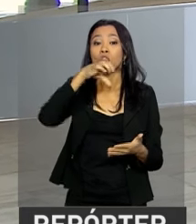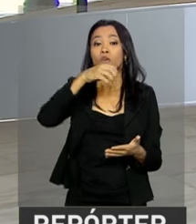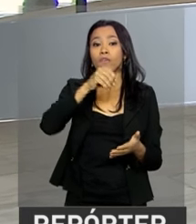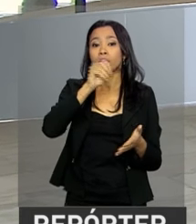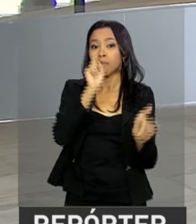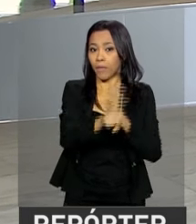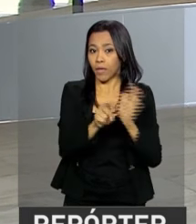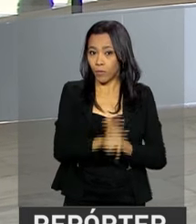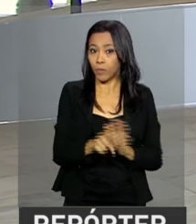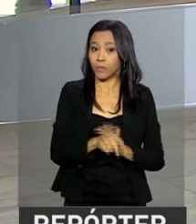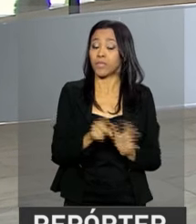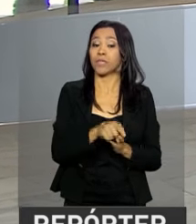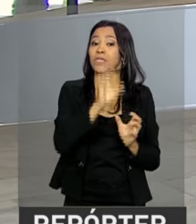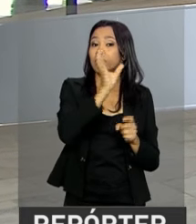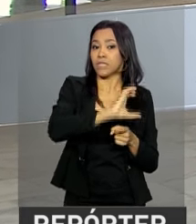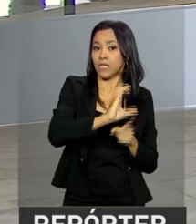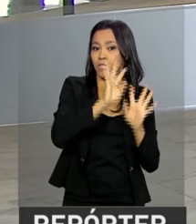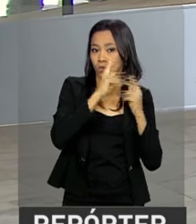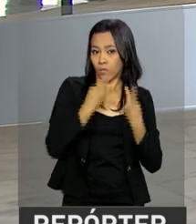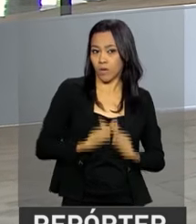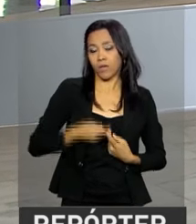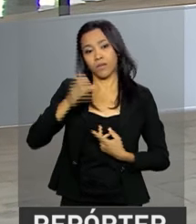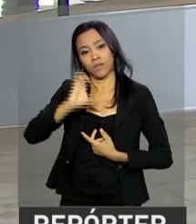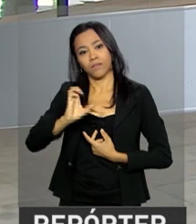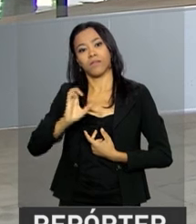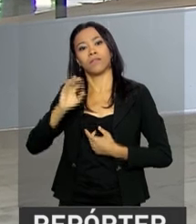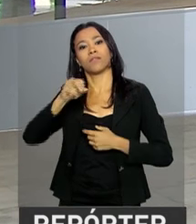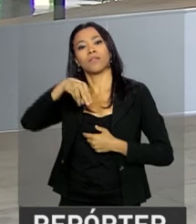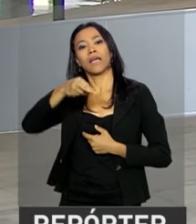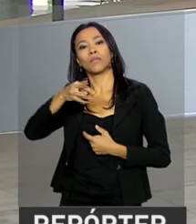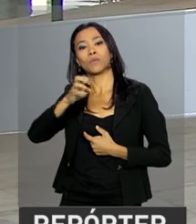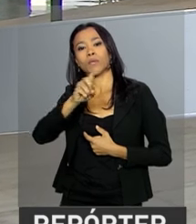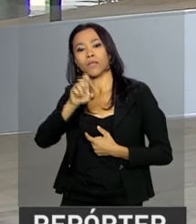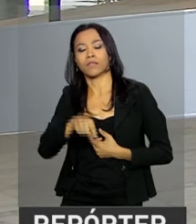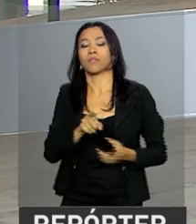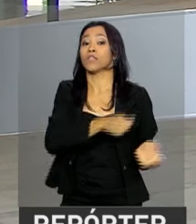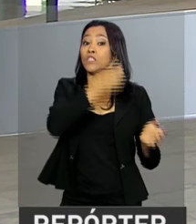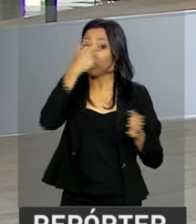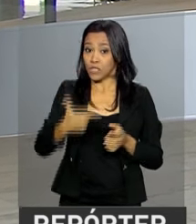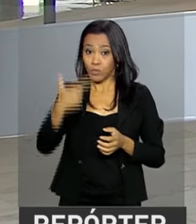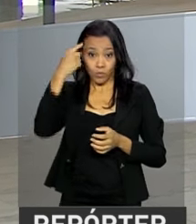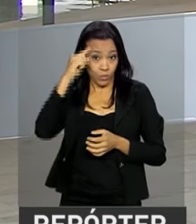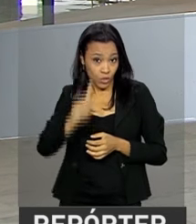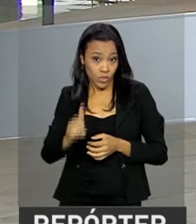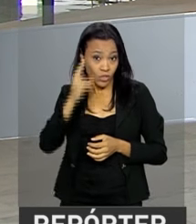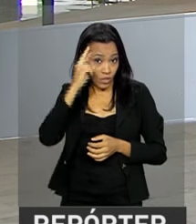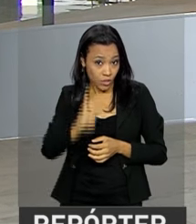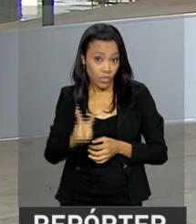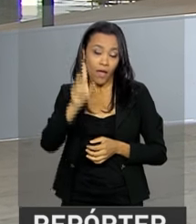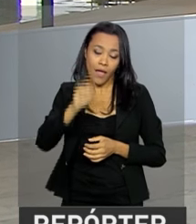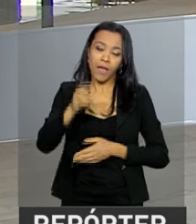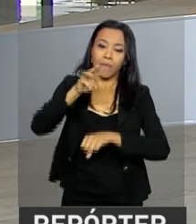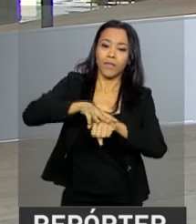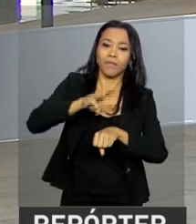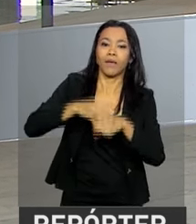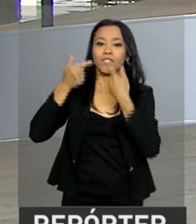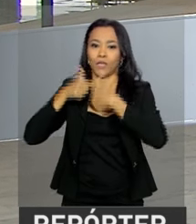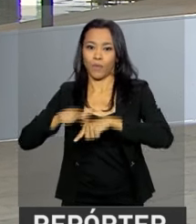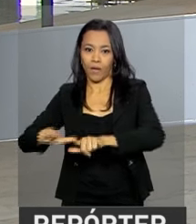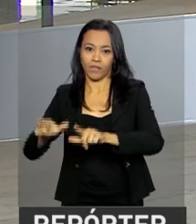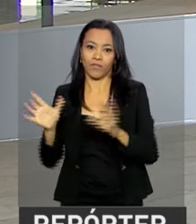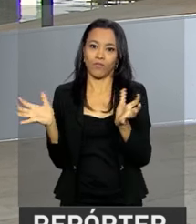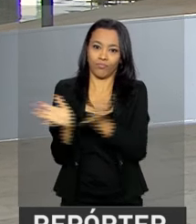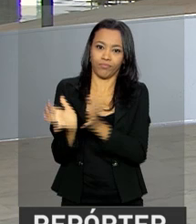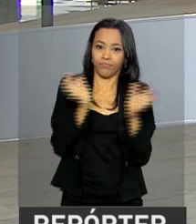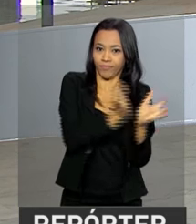divididas entre ciências humanas e ciências da natureza no segundo dia outras 90 questões de matemática e linguagens